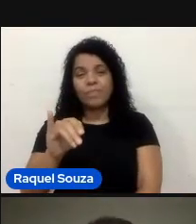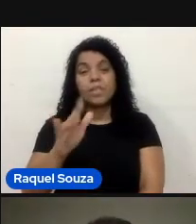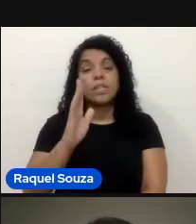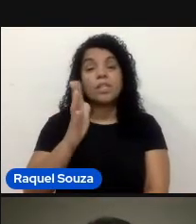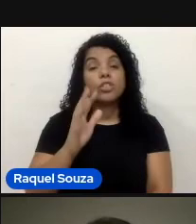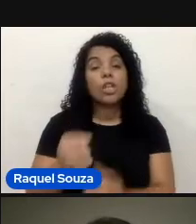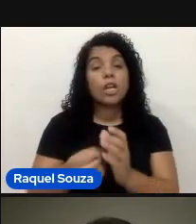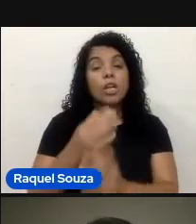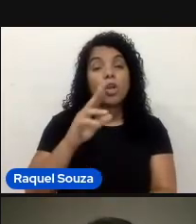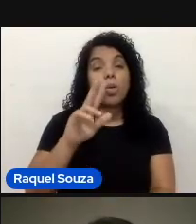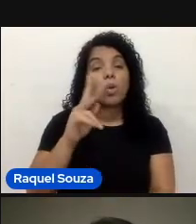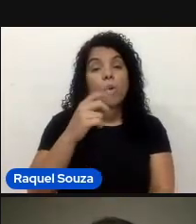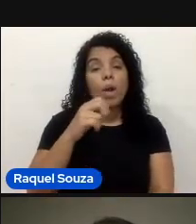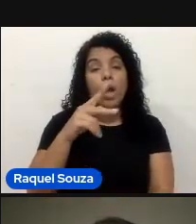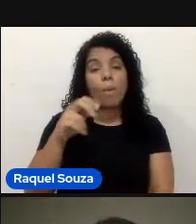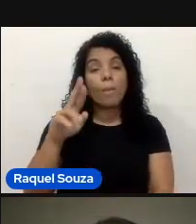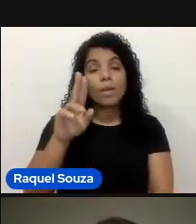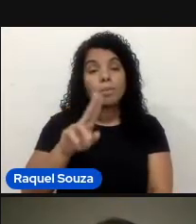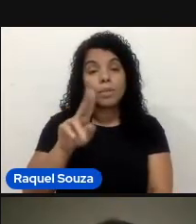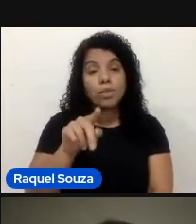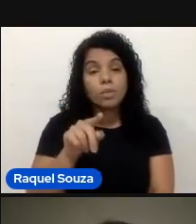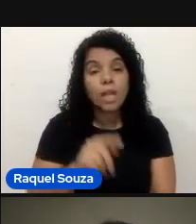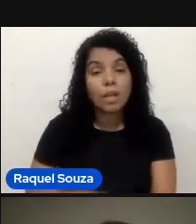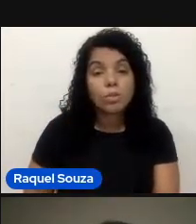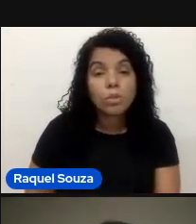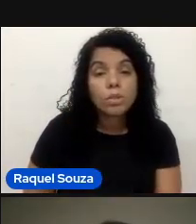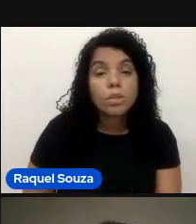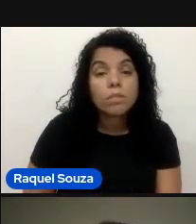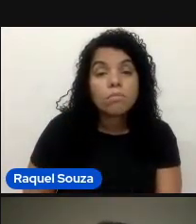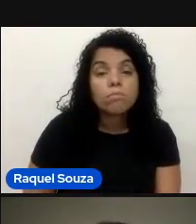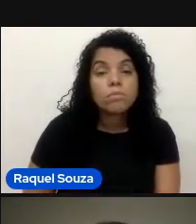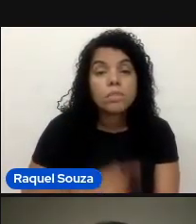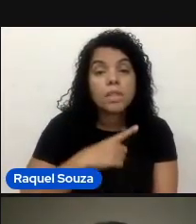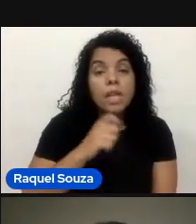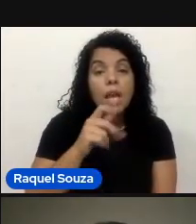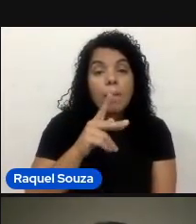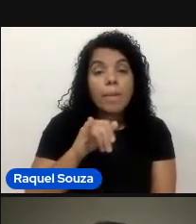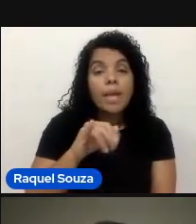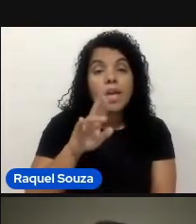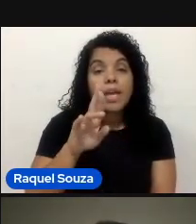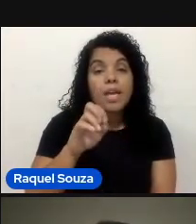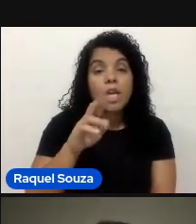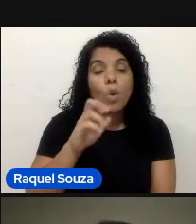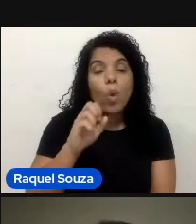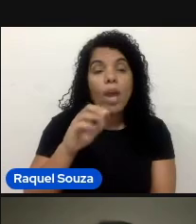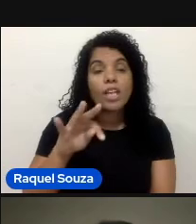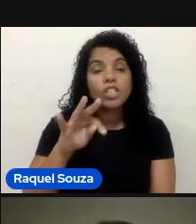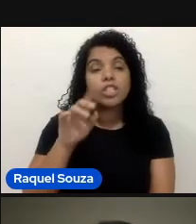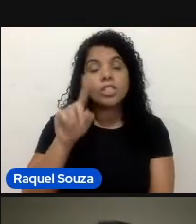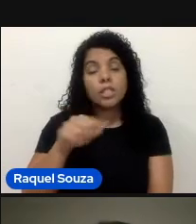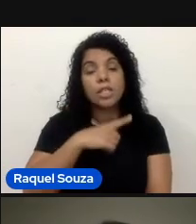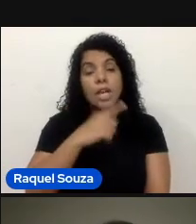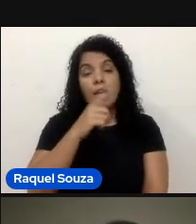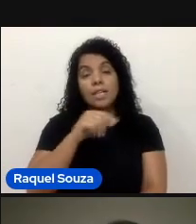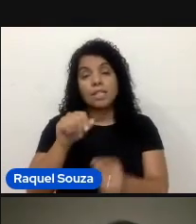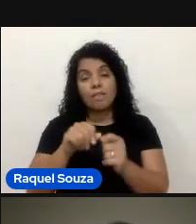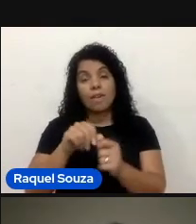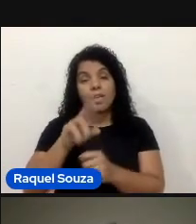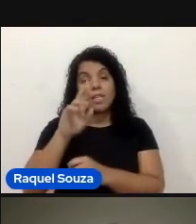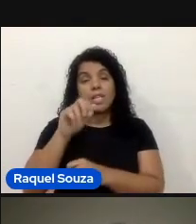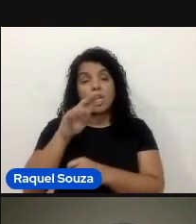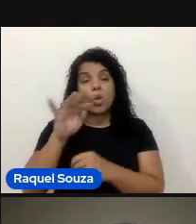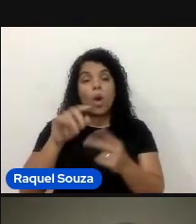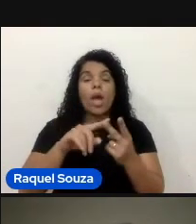também para serem usados. Basicamente, você tem essa API de request, E aí você faz um request post, um